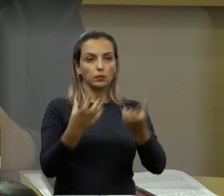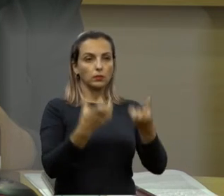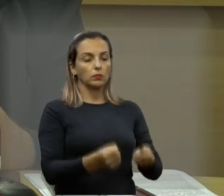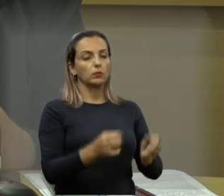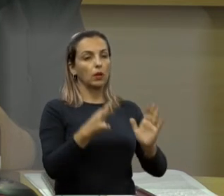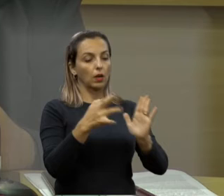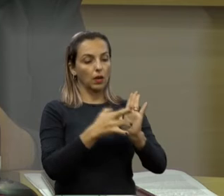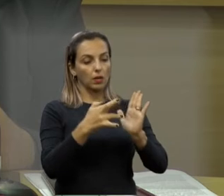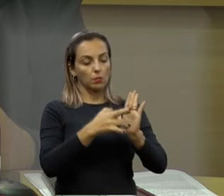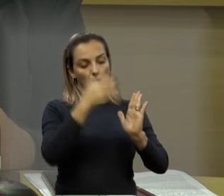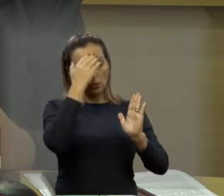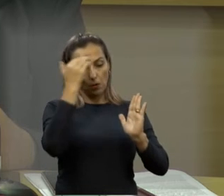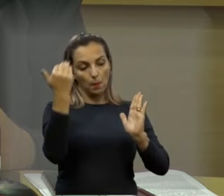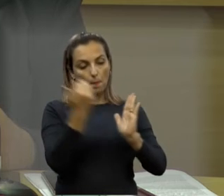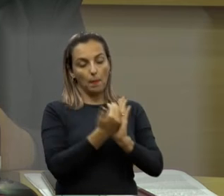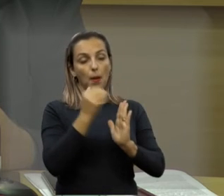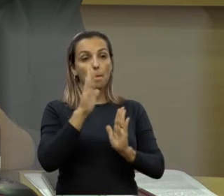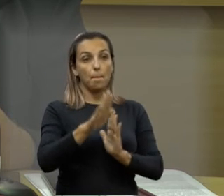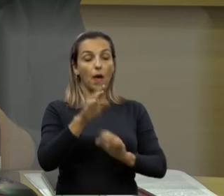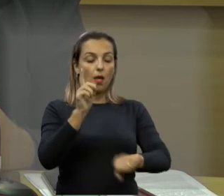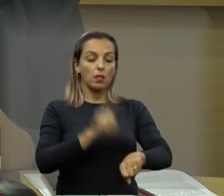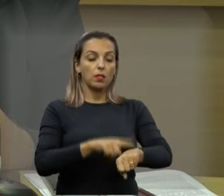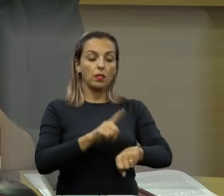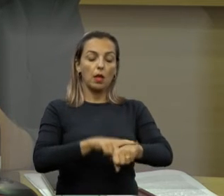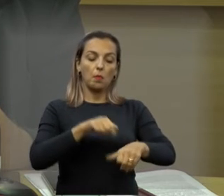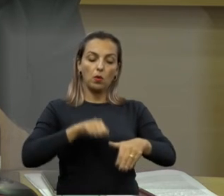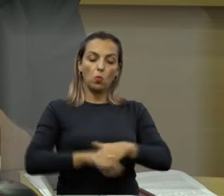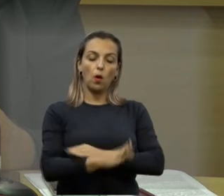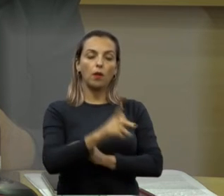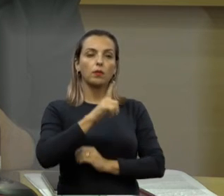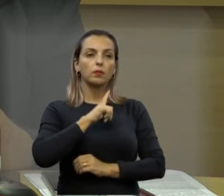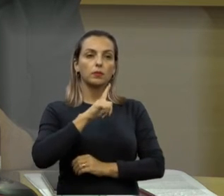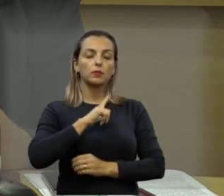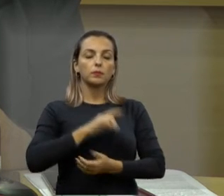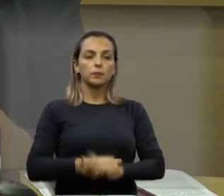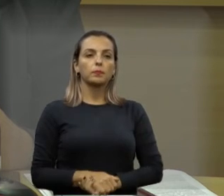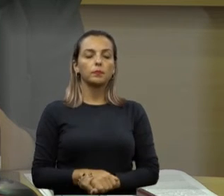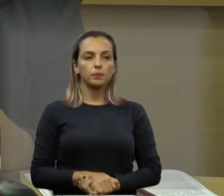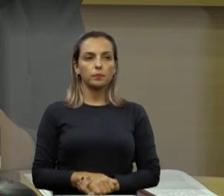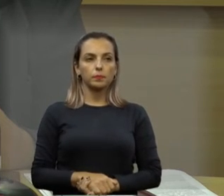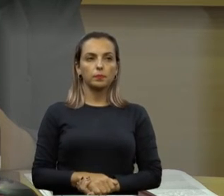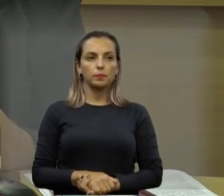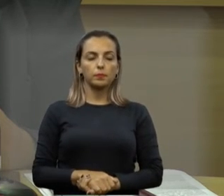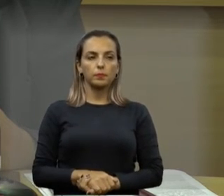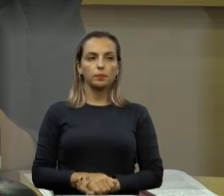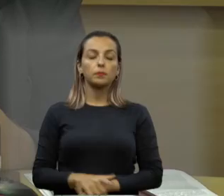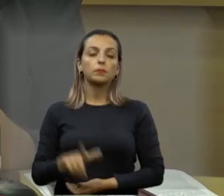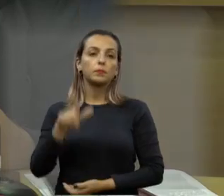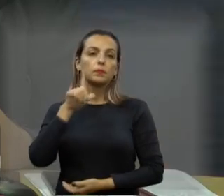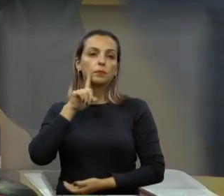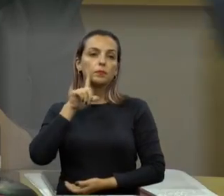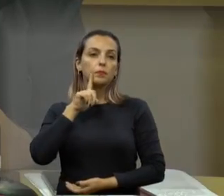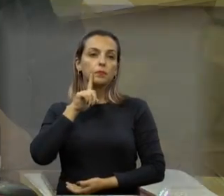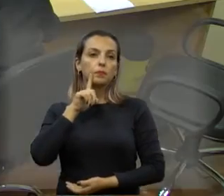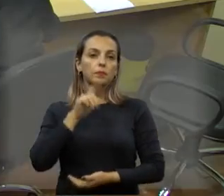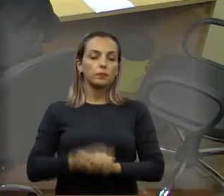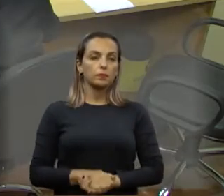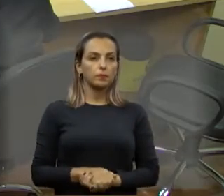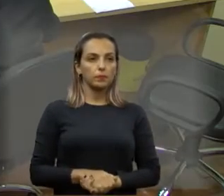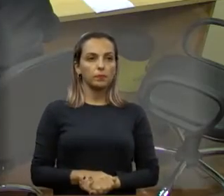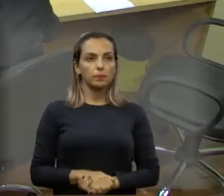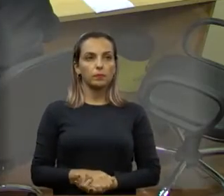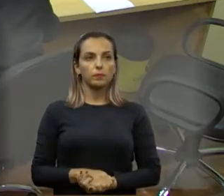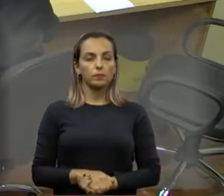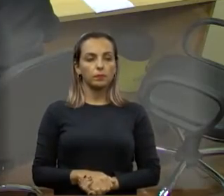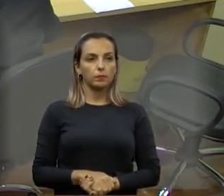regimental mas tem reserva de tempo o vereador Lucas Greco reserva in